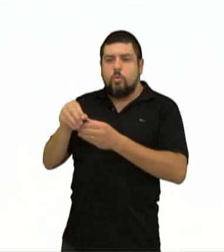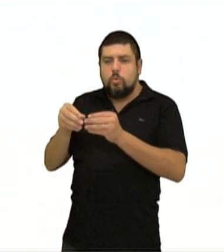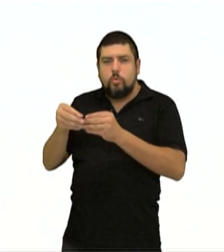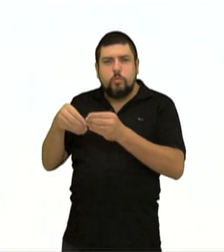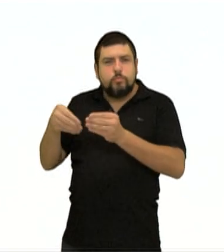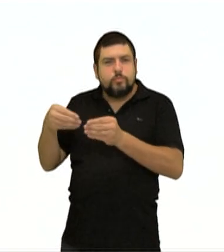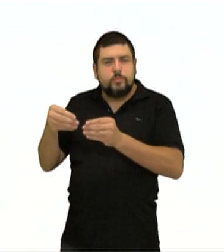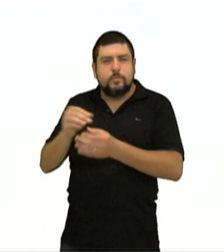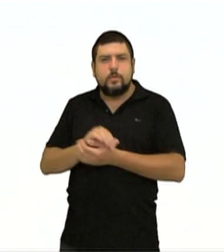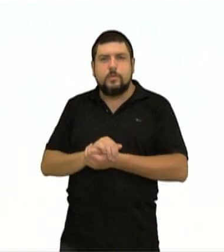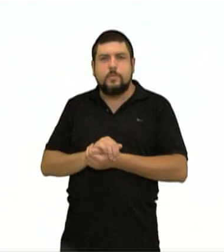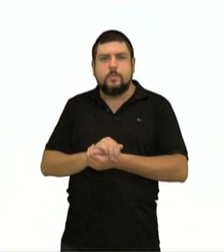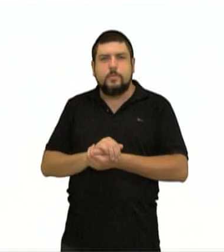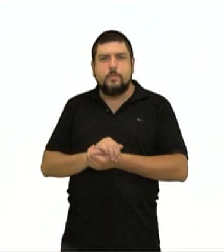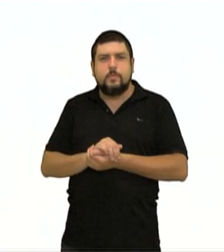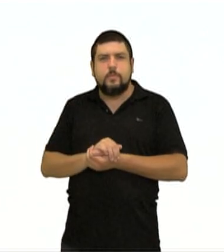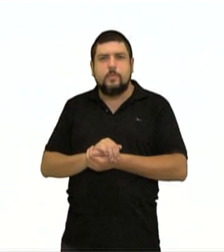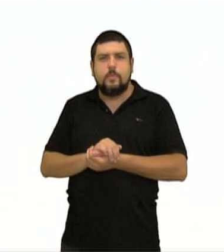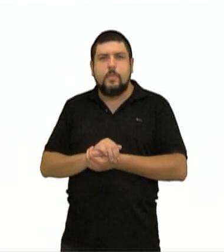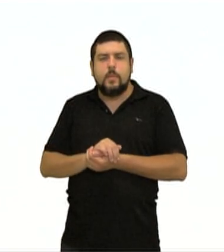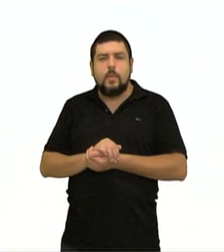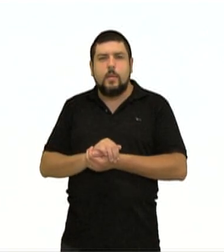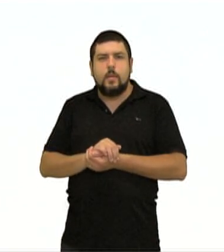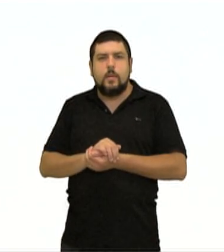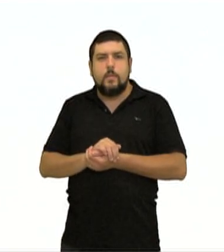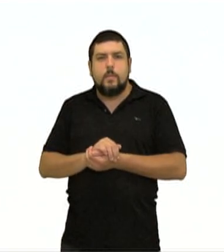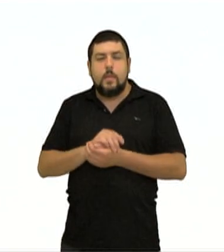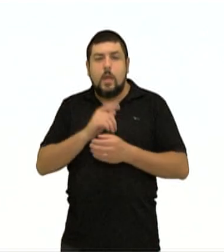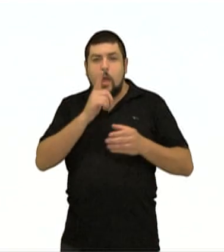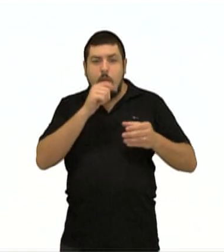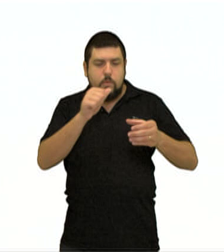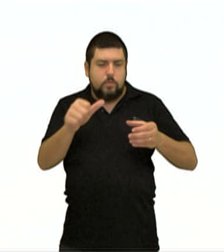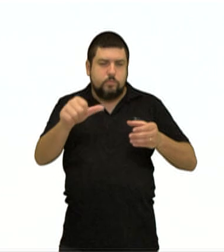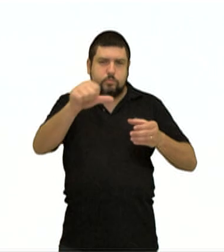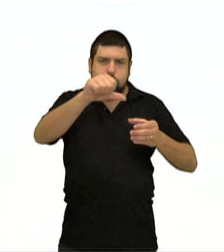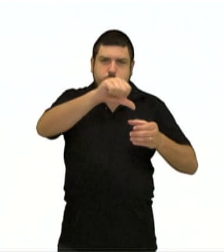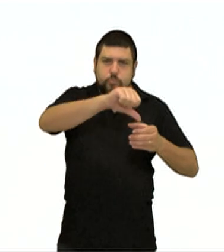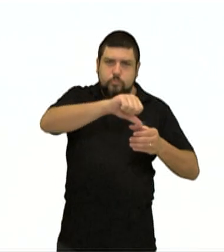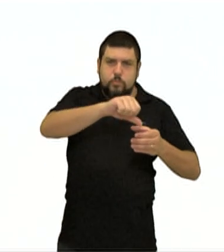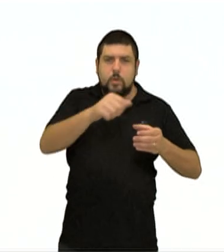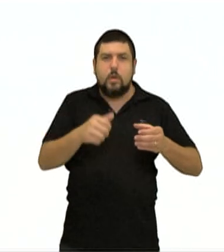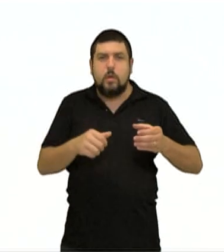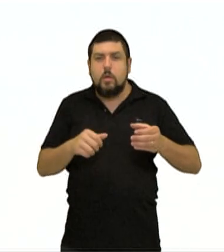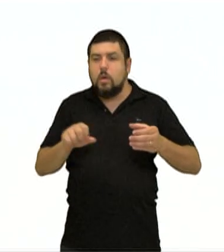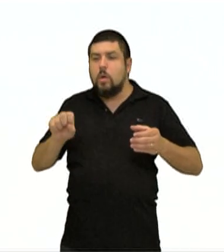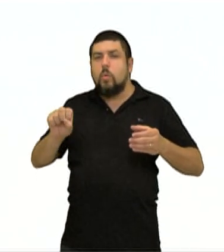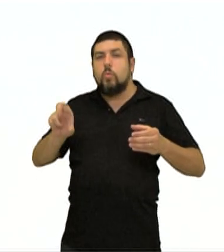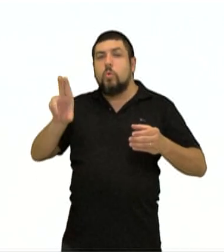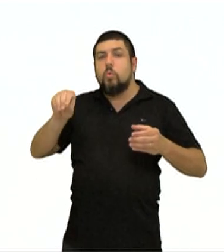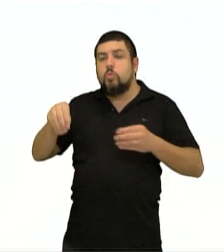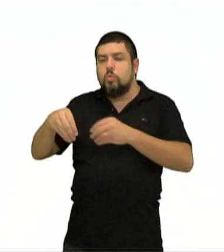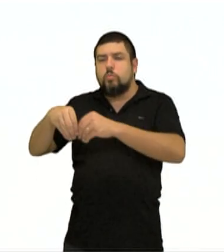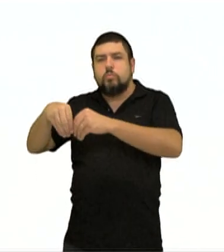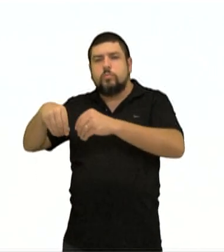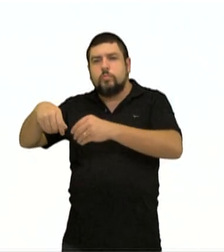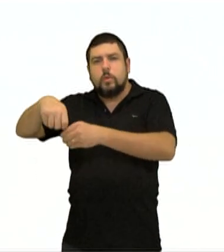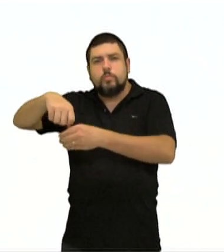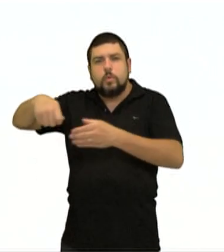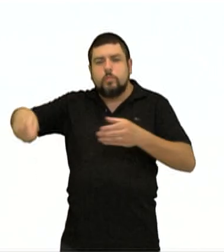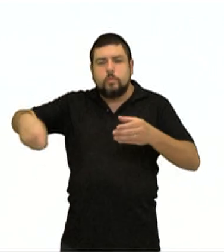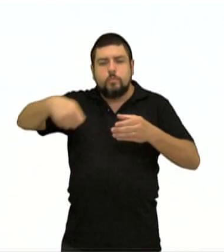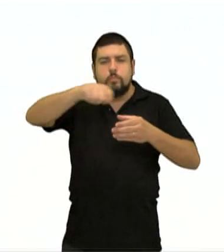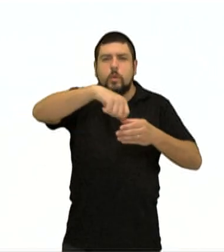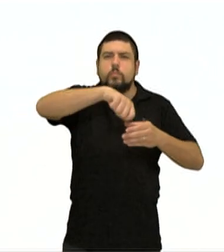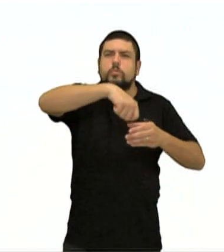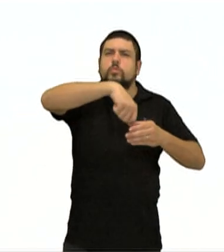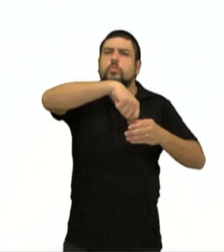gosto. Procedimento: adicionar um pouco de água no copo, adicione um pouco de suco em pó, mexer bem